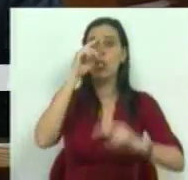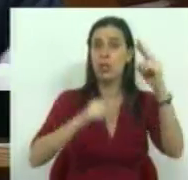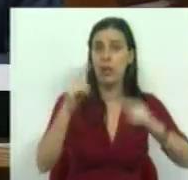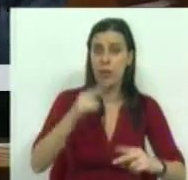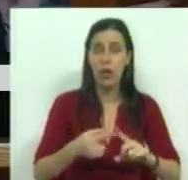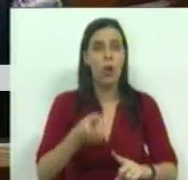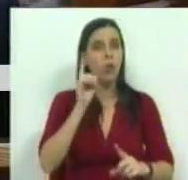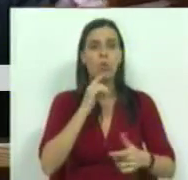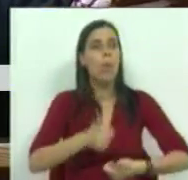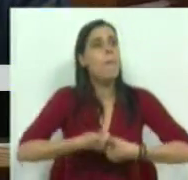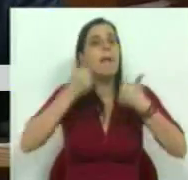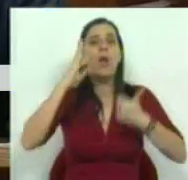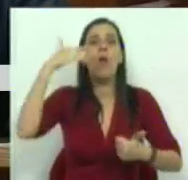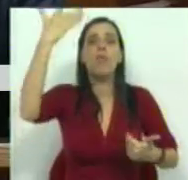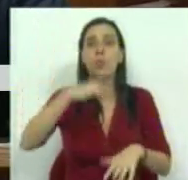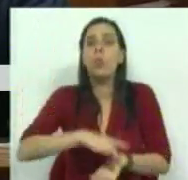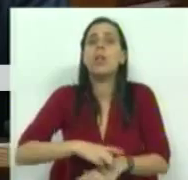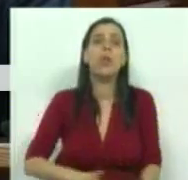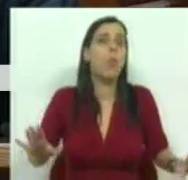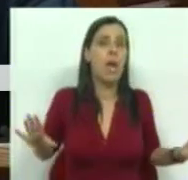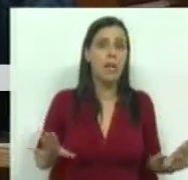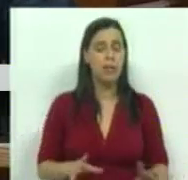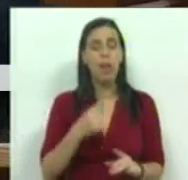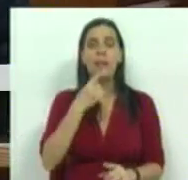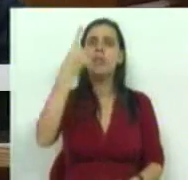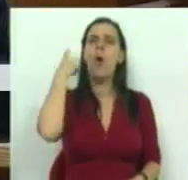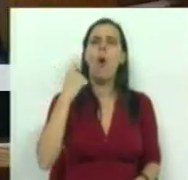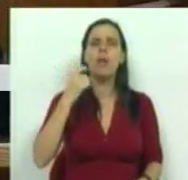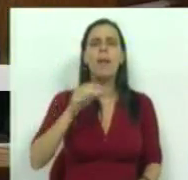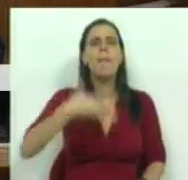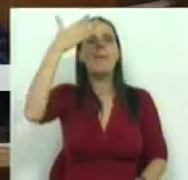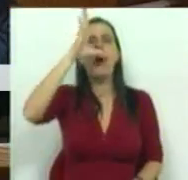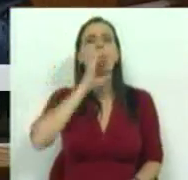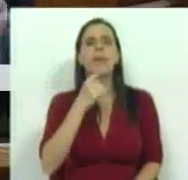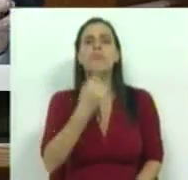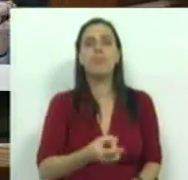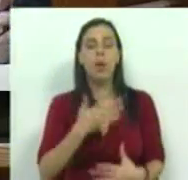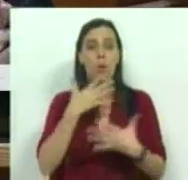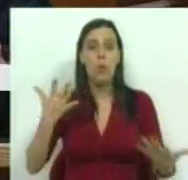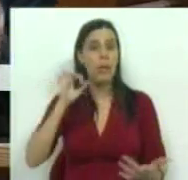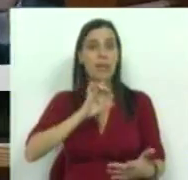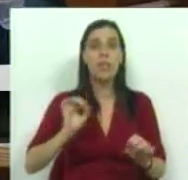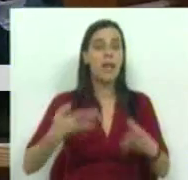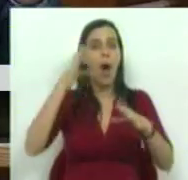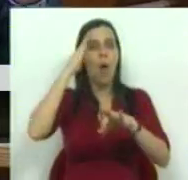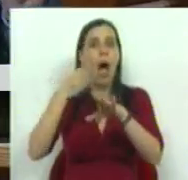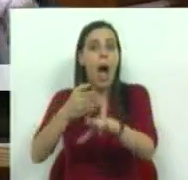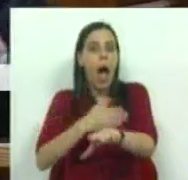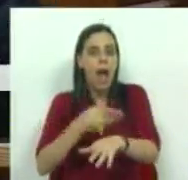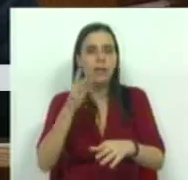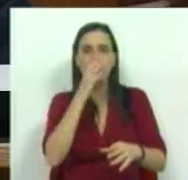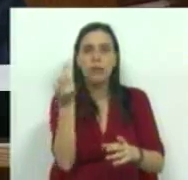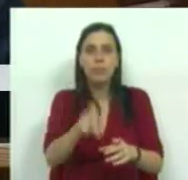Finanças, não augura melhor futuro do que a doença. Disse ontem o Sr. Primeiro-Ministro que o grande imperativo é antecipar